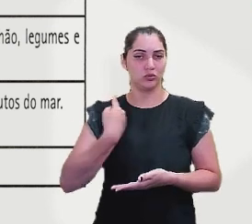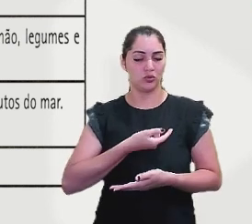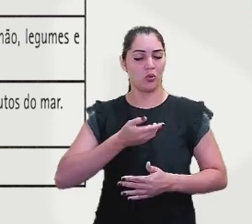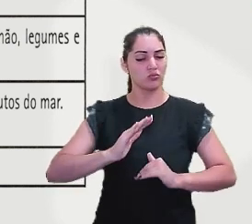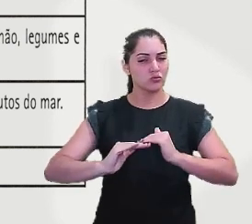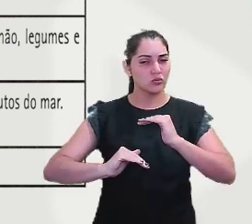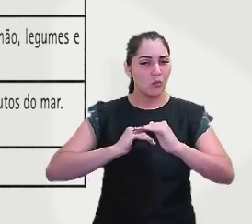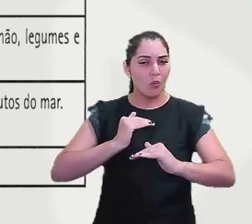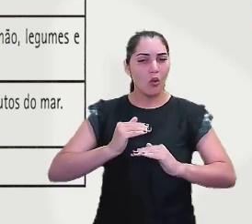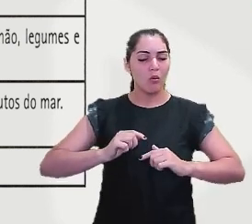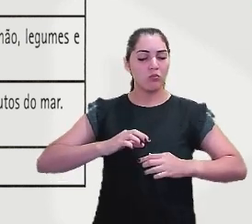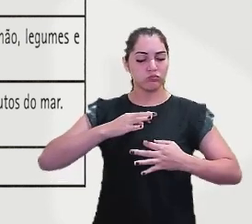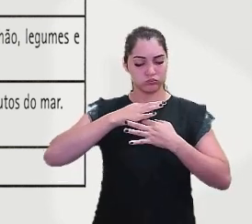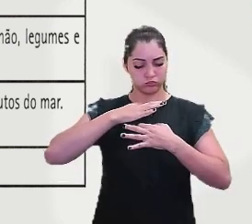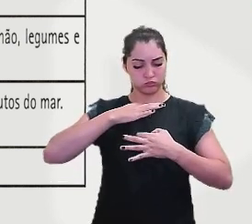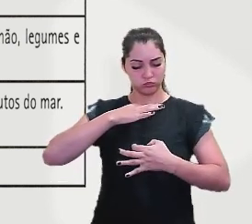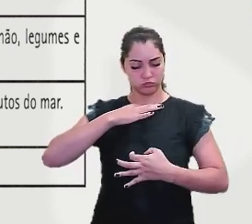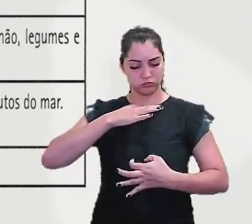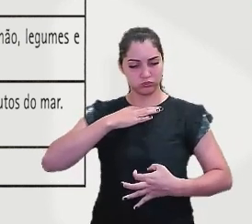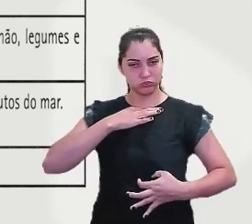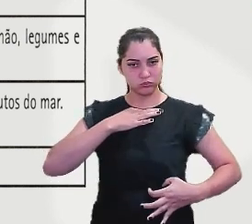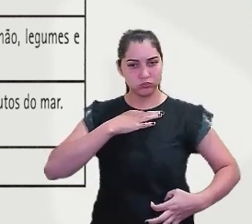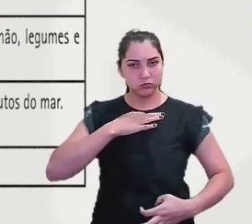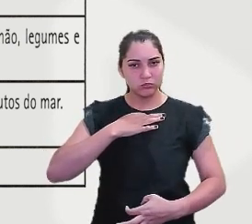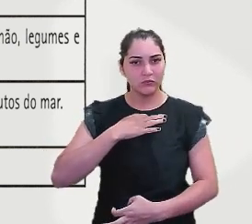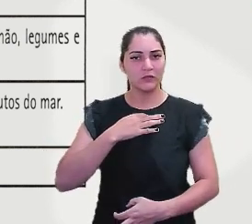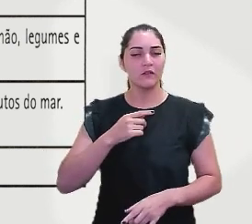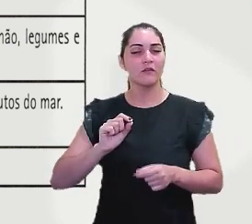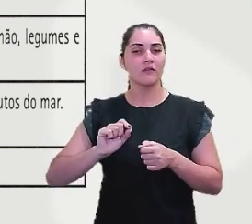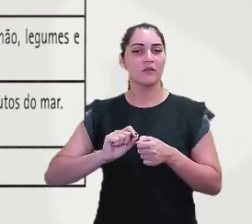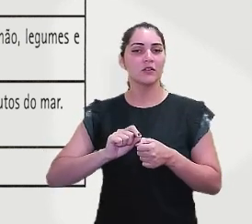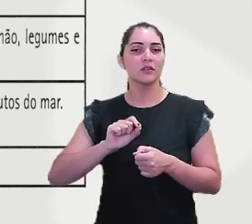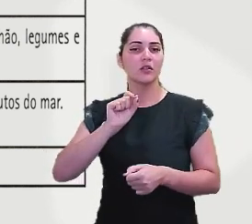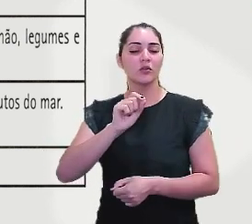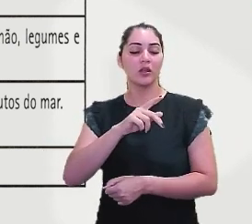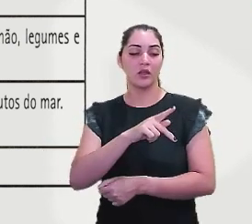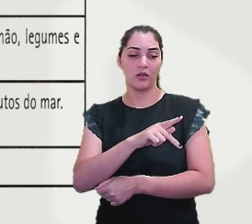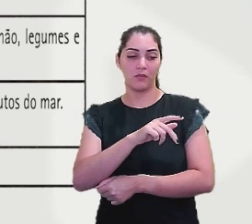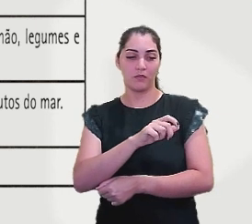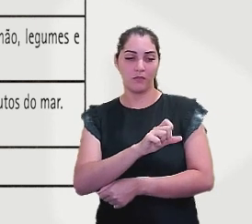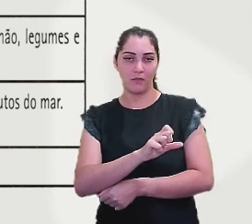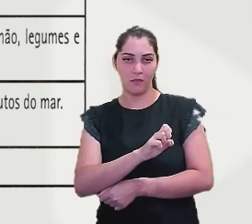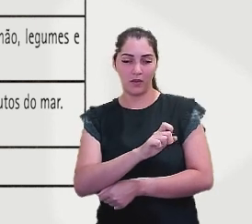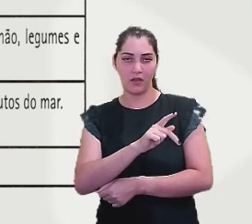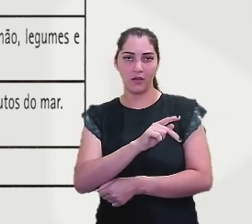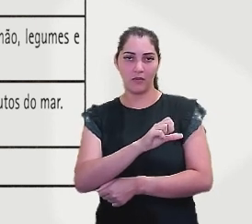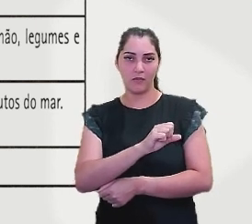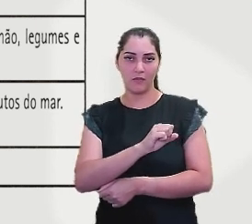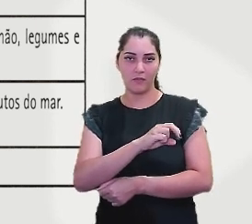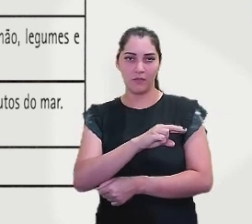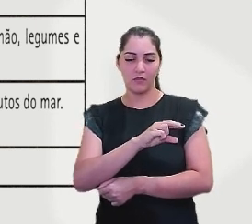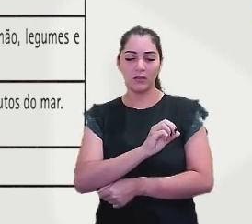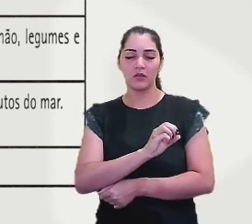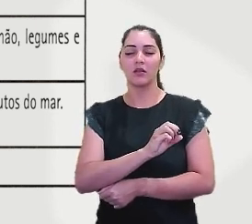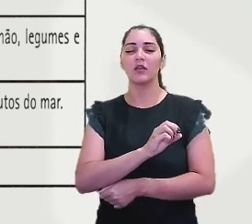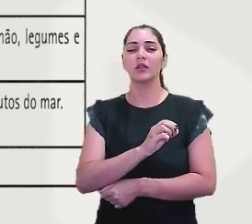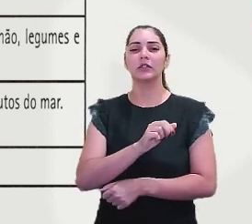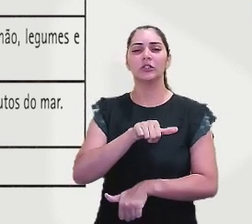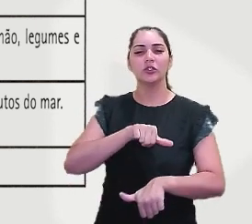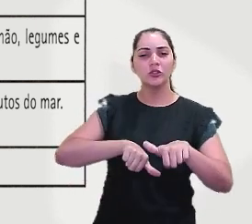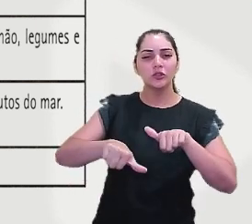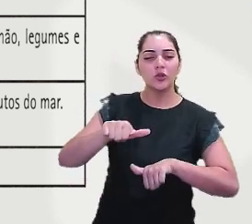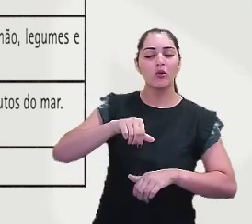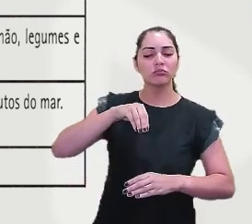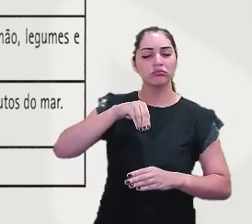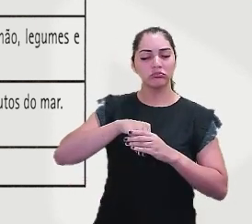lá no estômago, para fazer a pepsinogênese, se transformar em pepsina, que é um proteolítico que quebra proteína no nosso